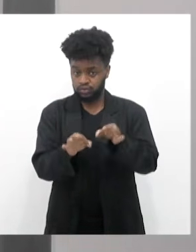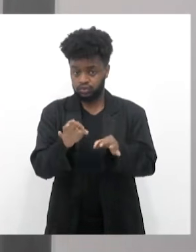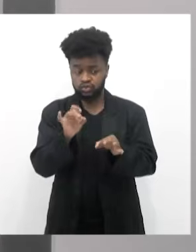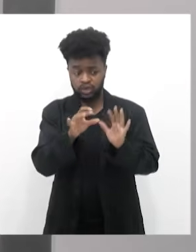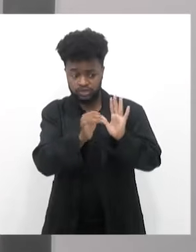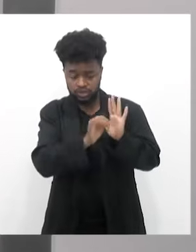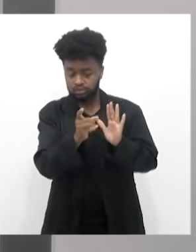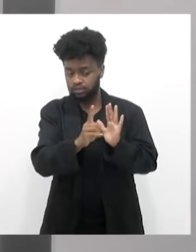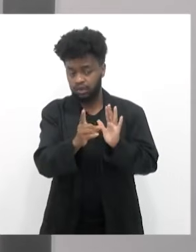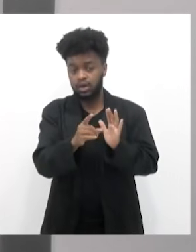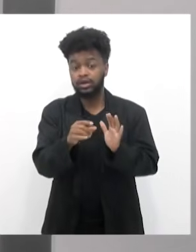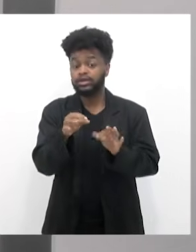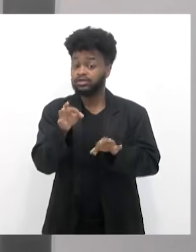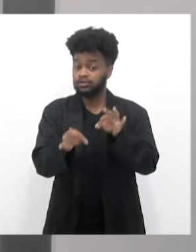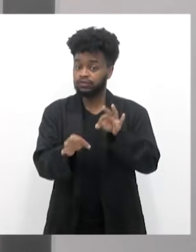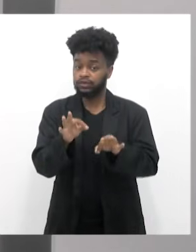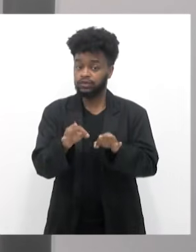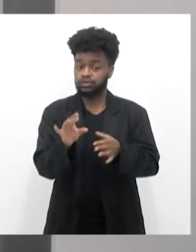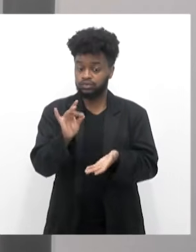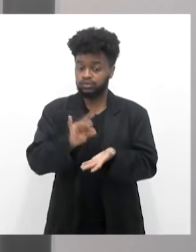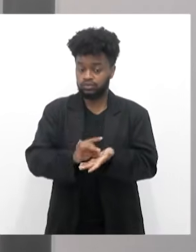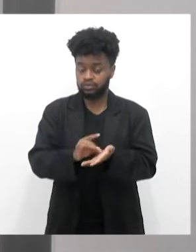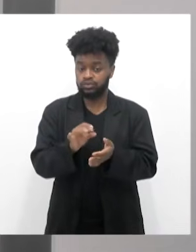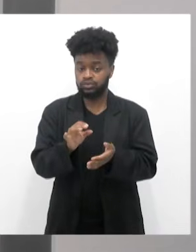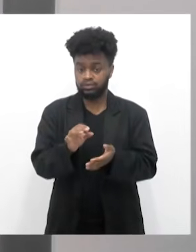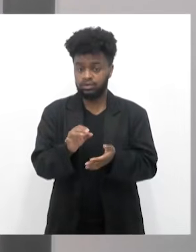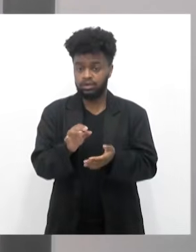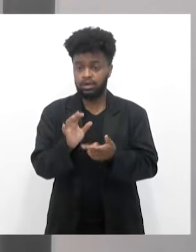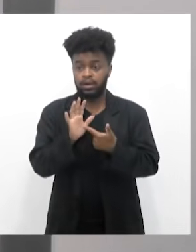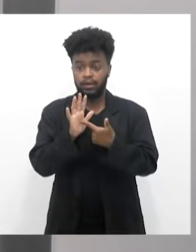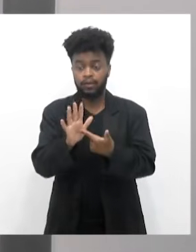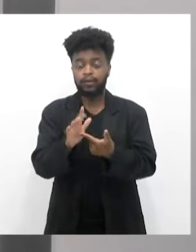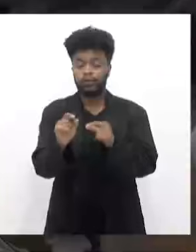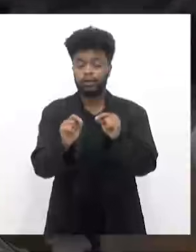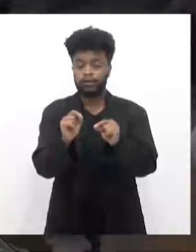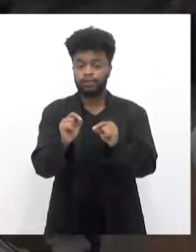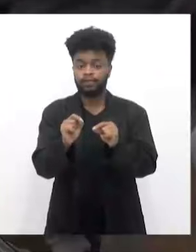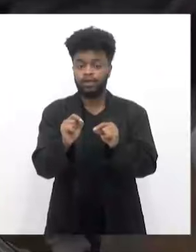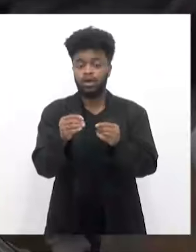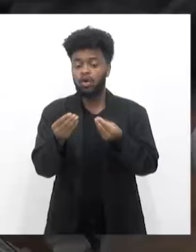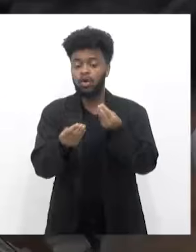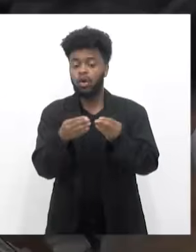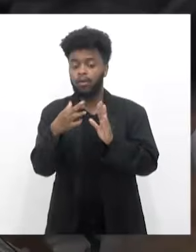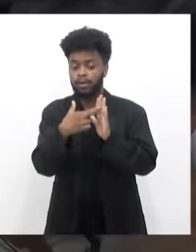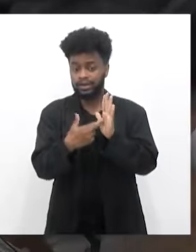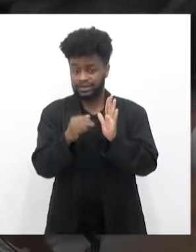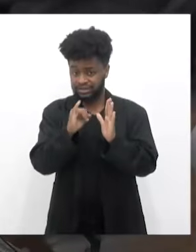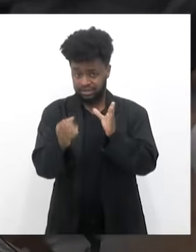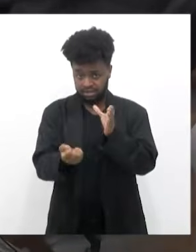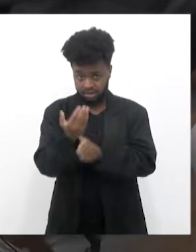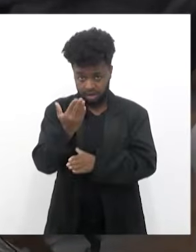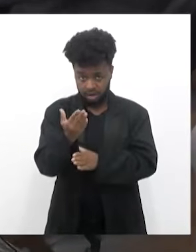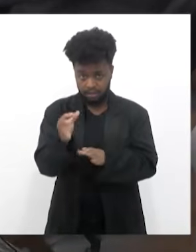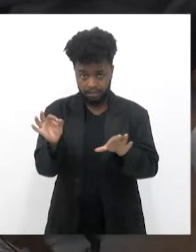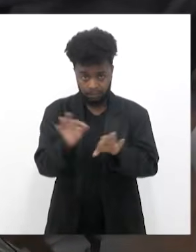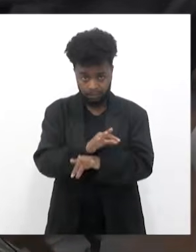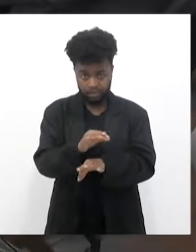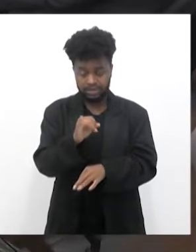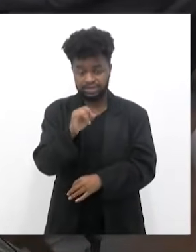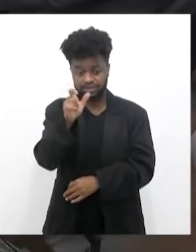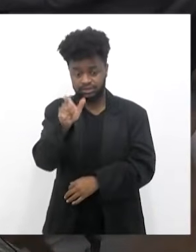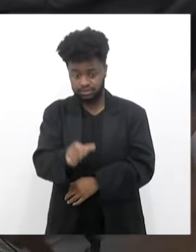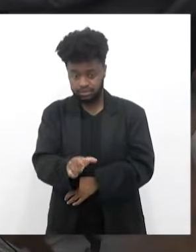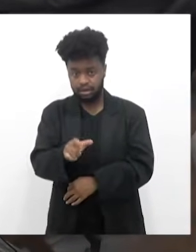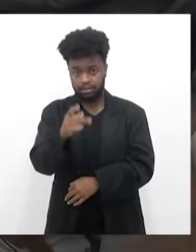edital. O fato gerador é a vacância, Sim, propriamente. exato. Surgiu a vacância. Aquele indivíduo